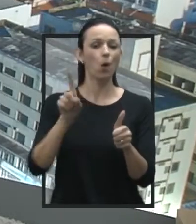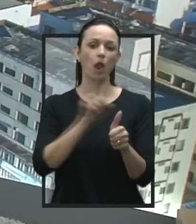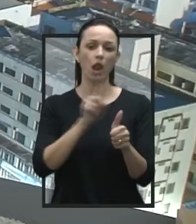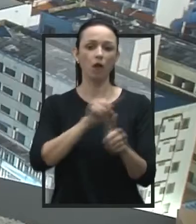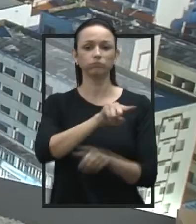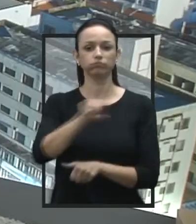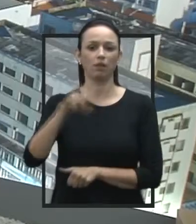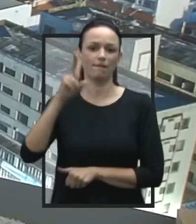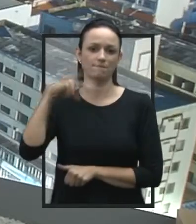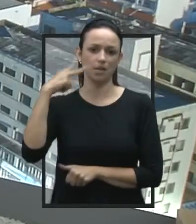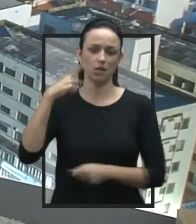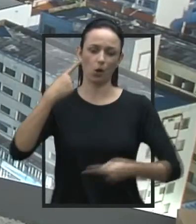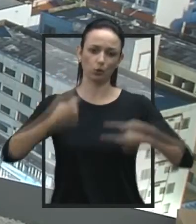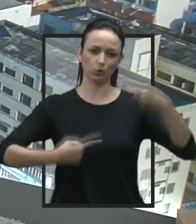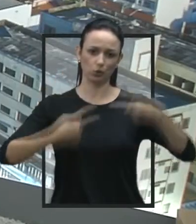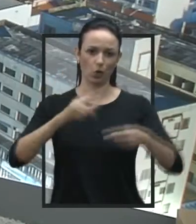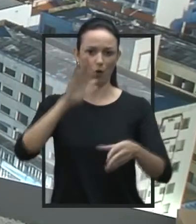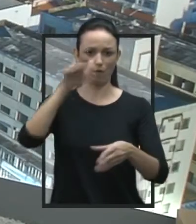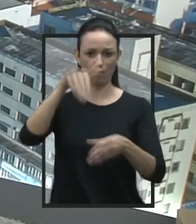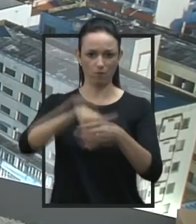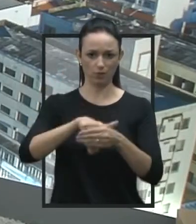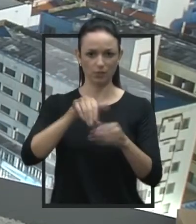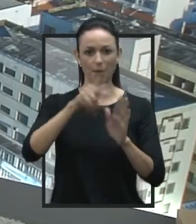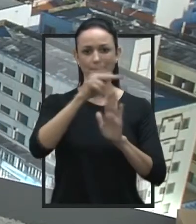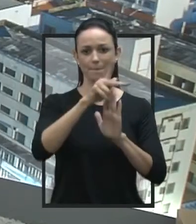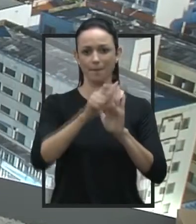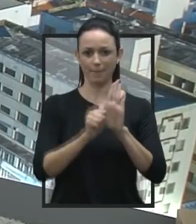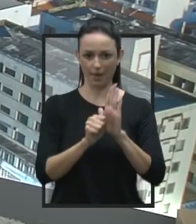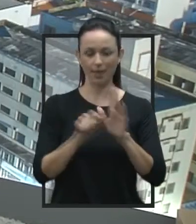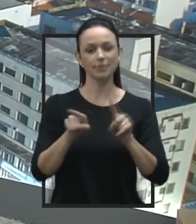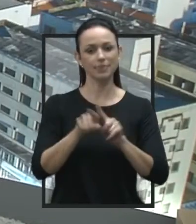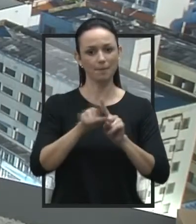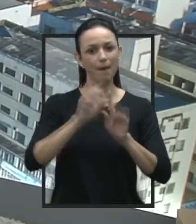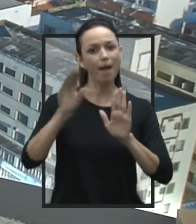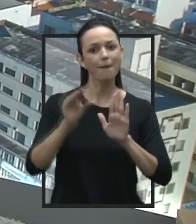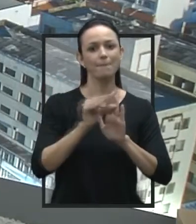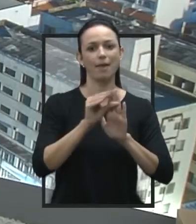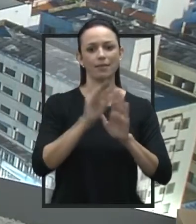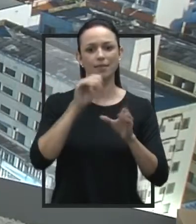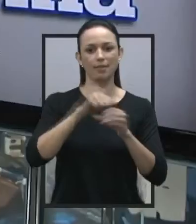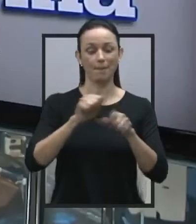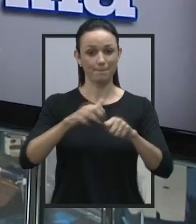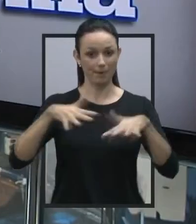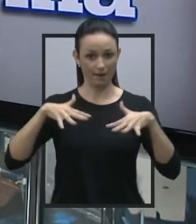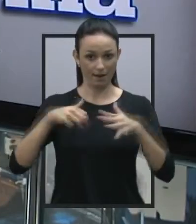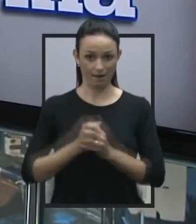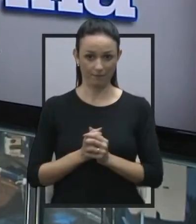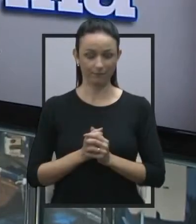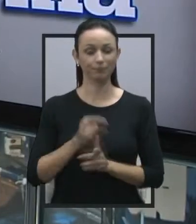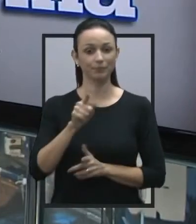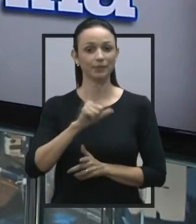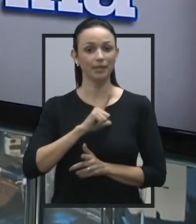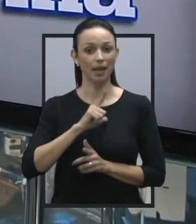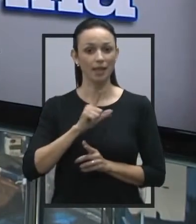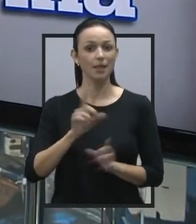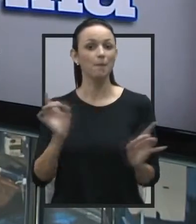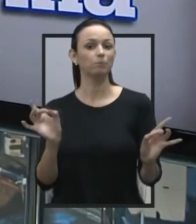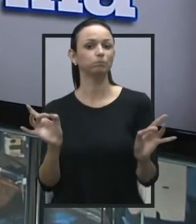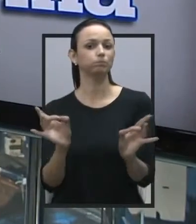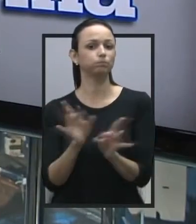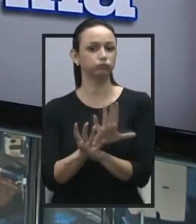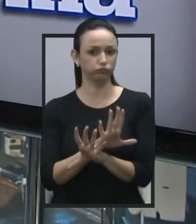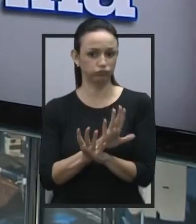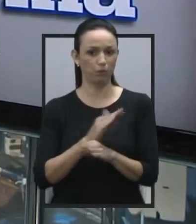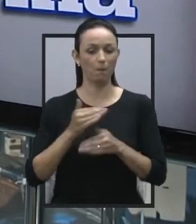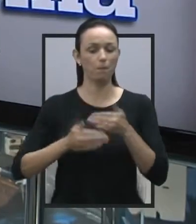pelos vereadores quando da discussão e votação do PPA e das emendas em plenário. Isso ocorre após o encerramento